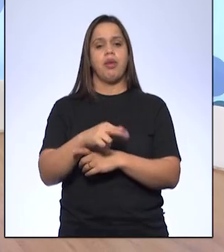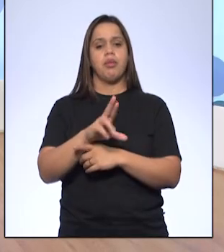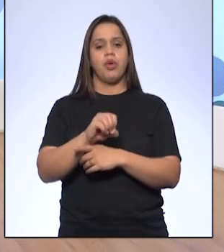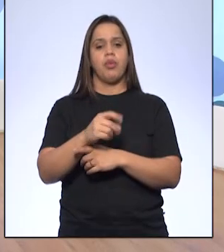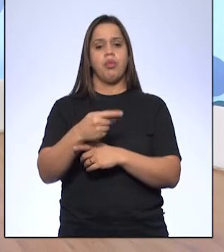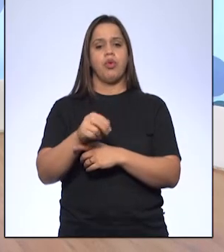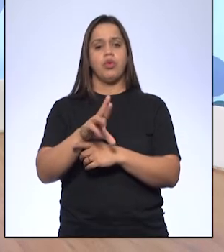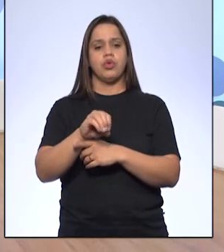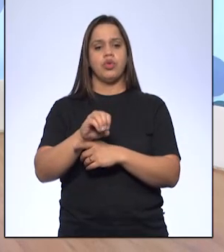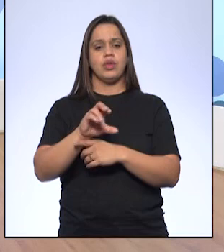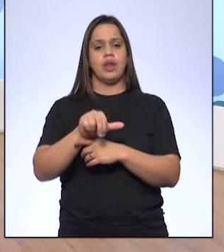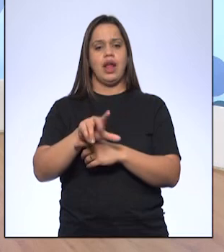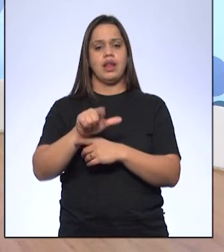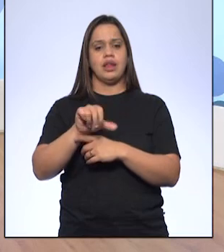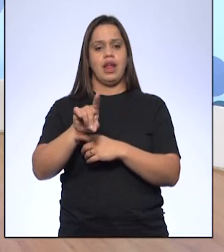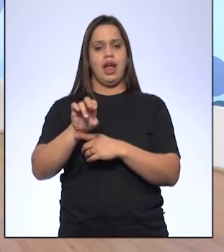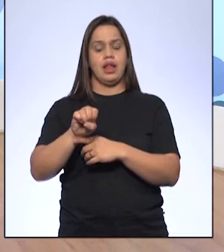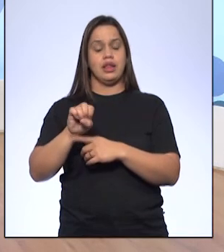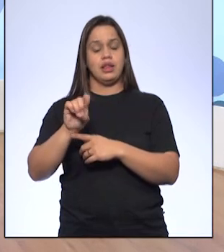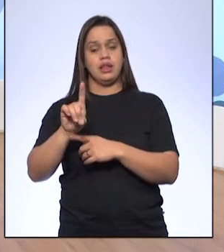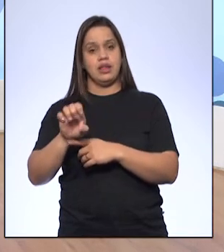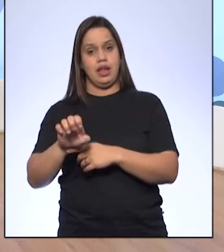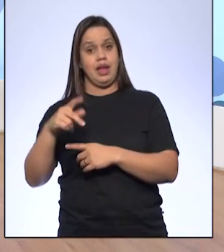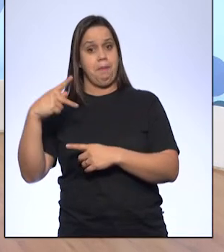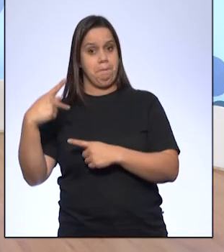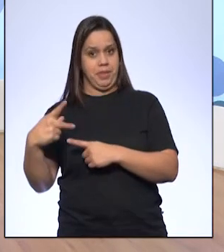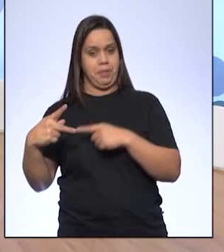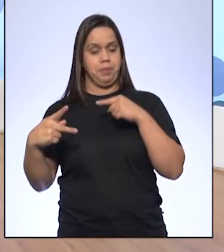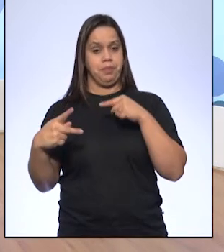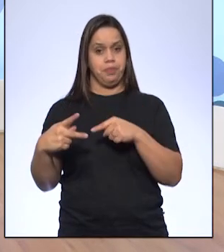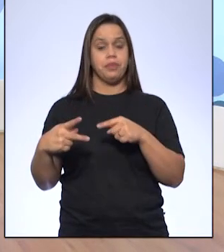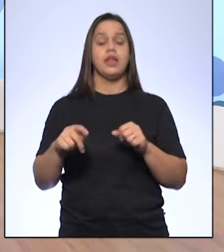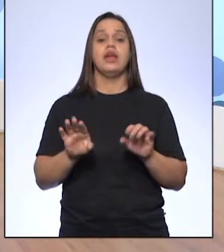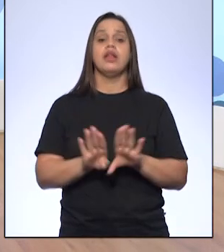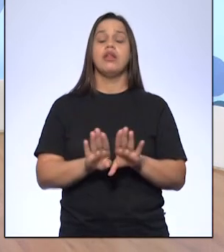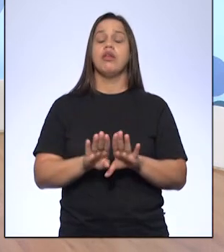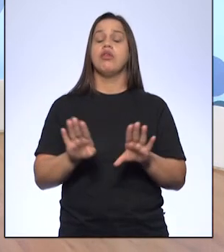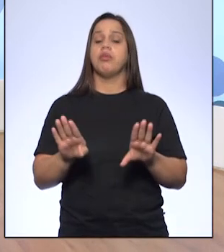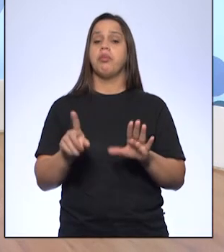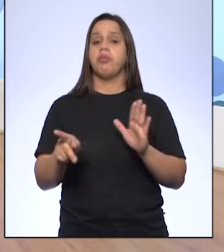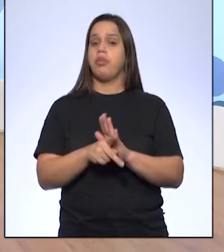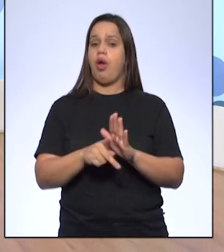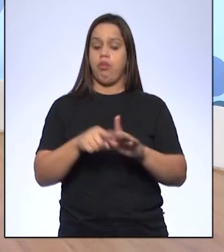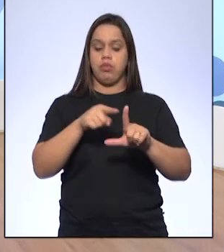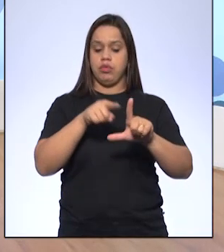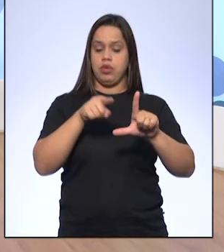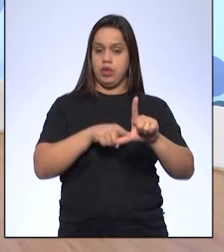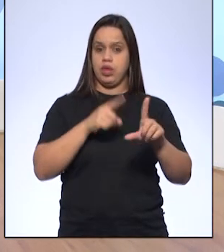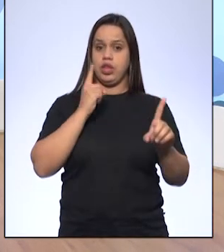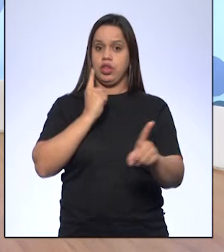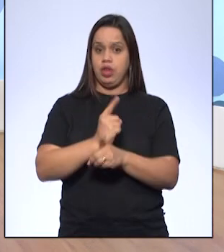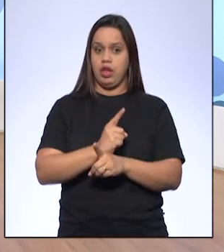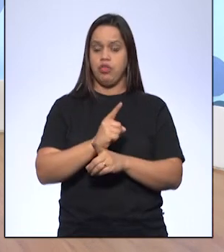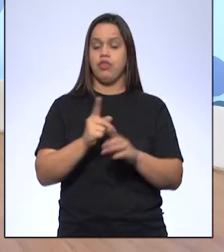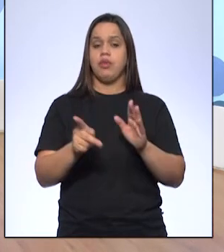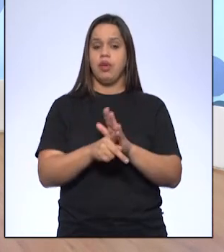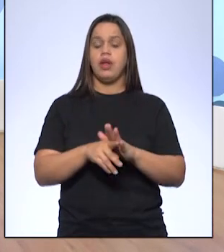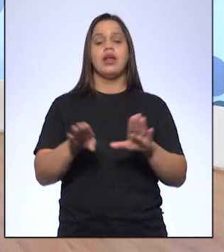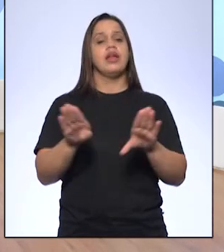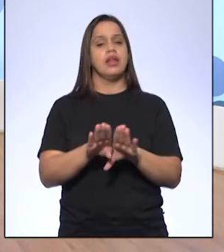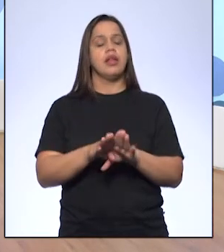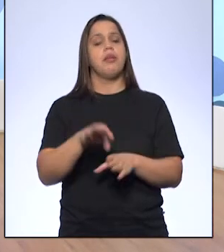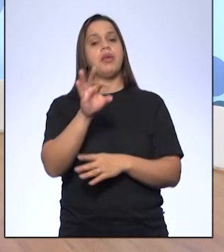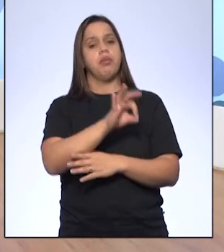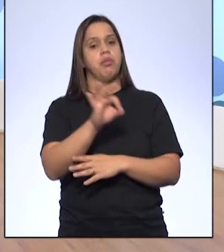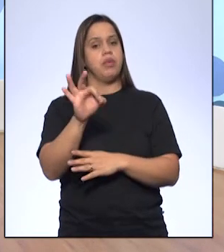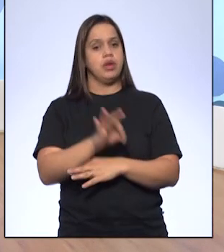contextos, na verdade, né? Isso não mesmo. Só do ângulo que identifica o setor, isso, quanto, dos, nesse caso, do